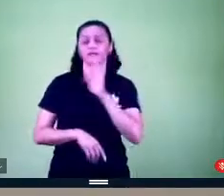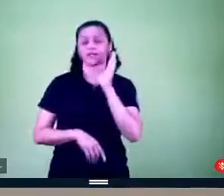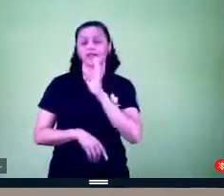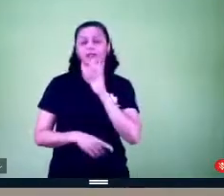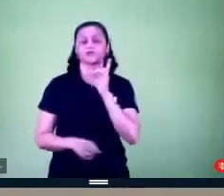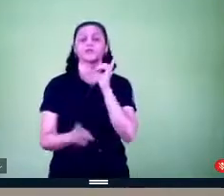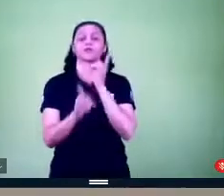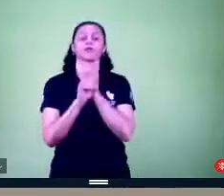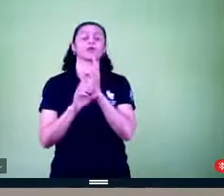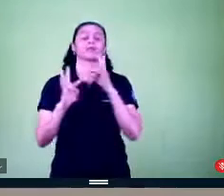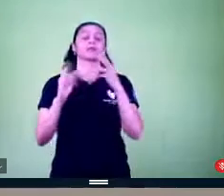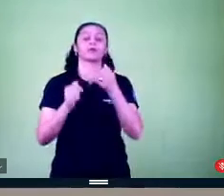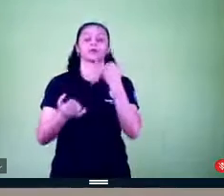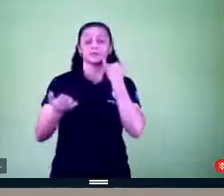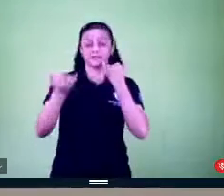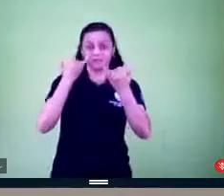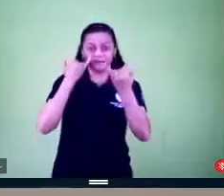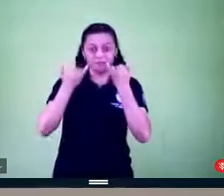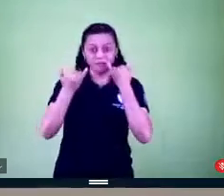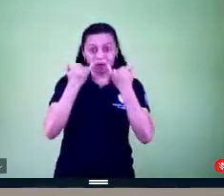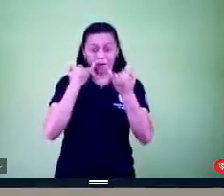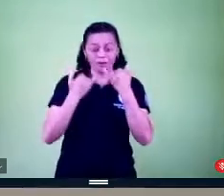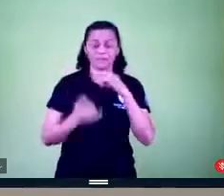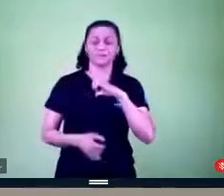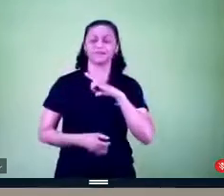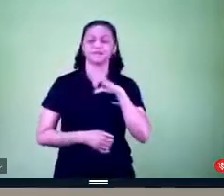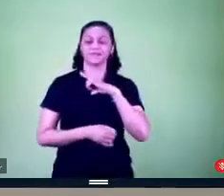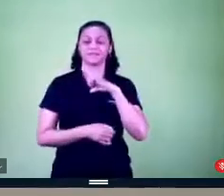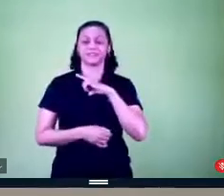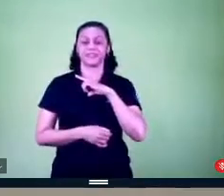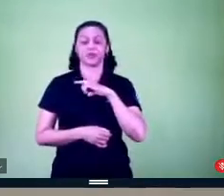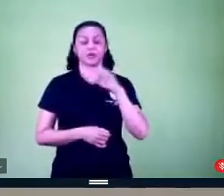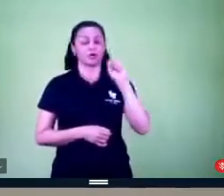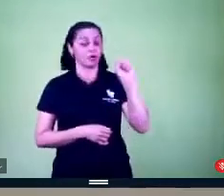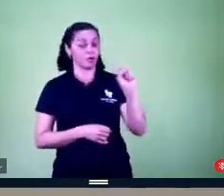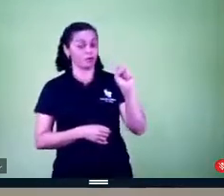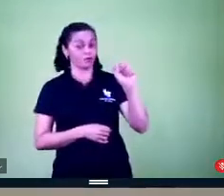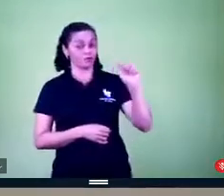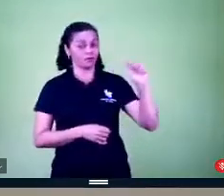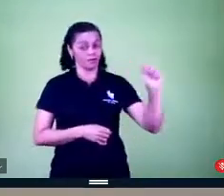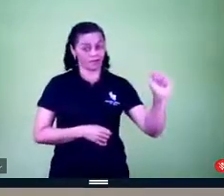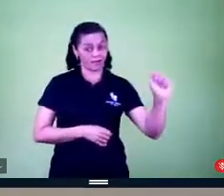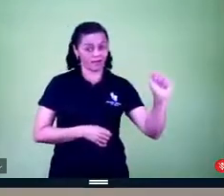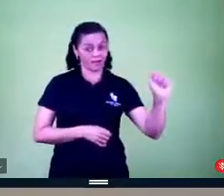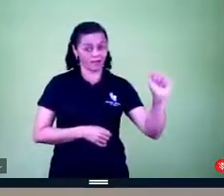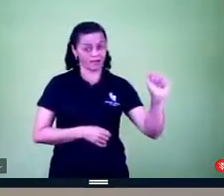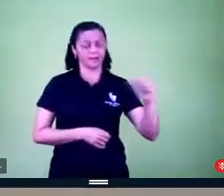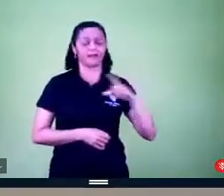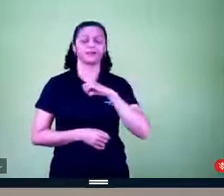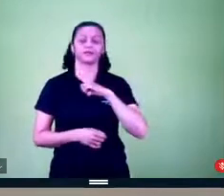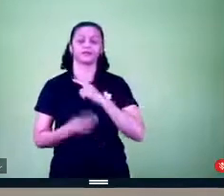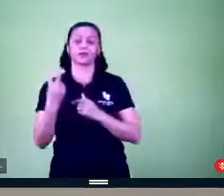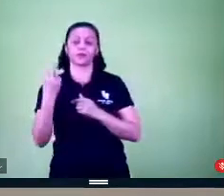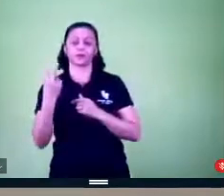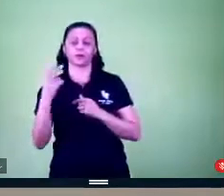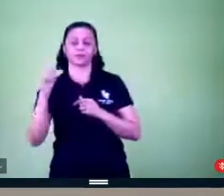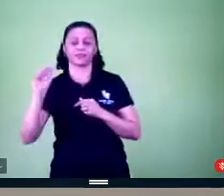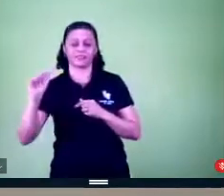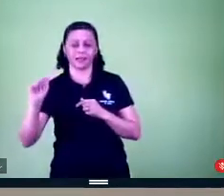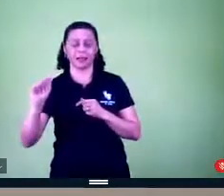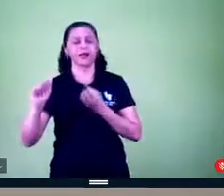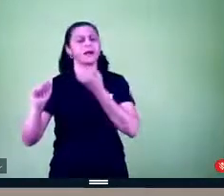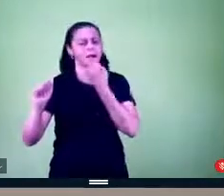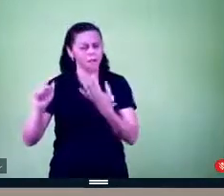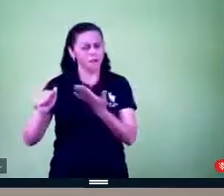eu tenho 8 amperes, aqui eu tenho 2 amperes. É bacana vocês desenharem o circuito, após calcular